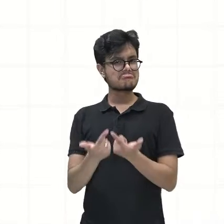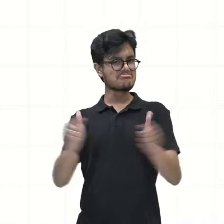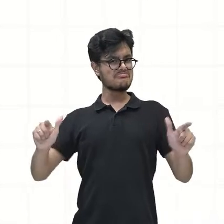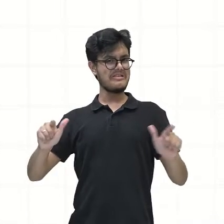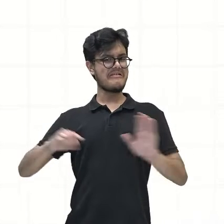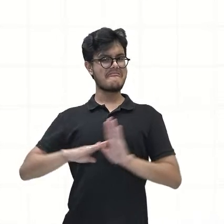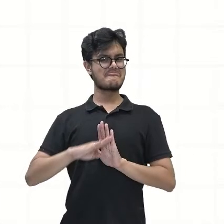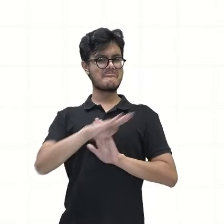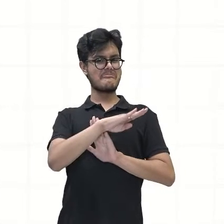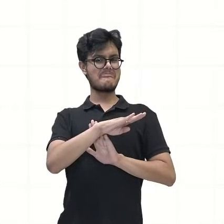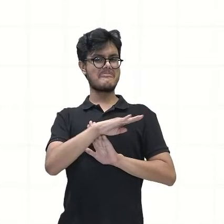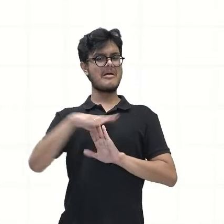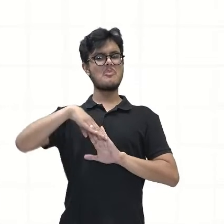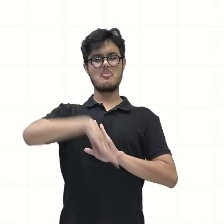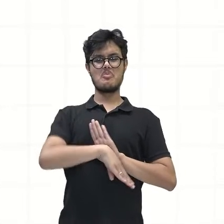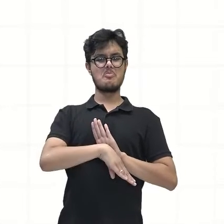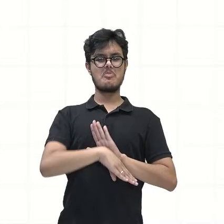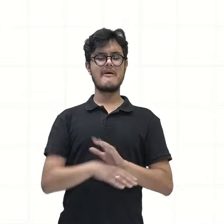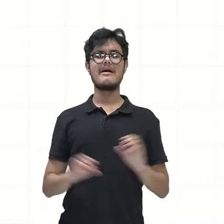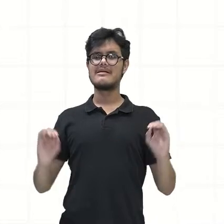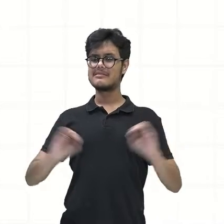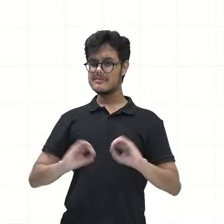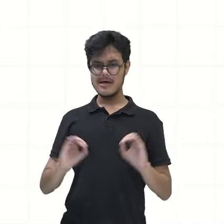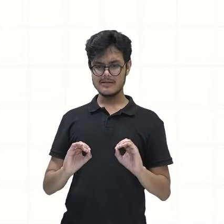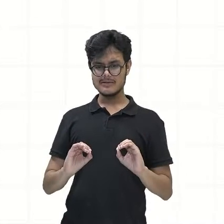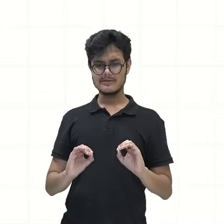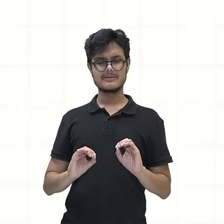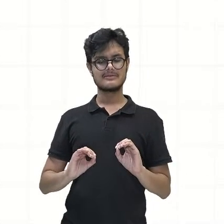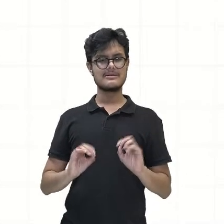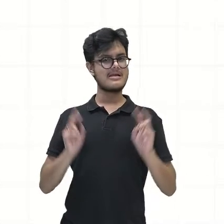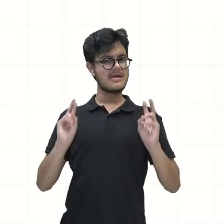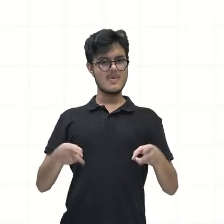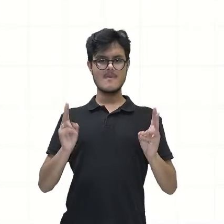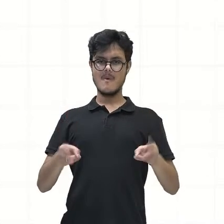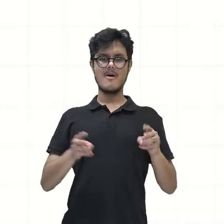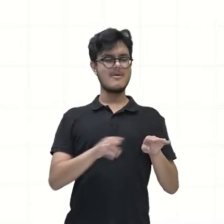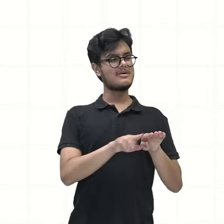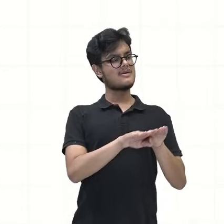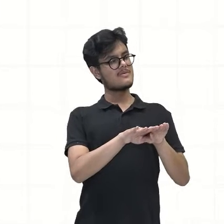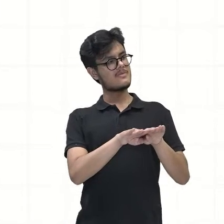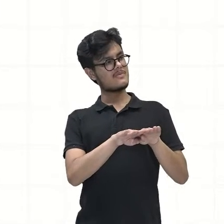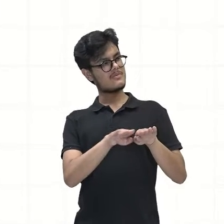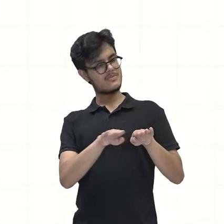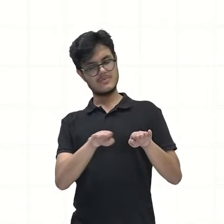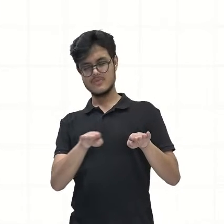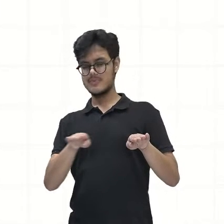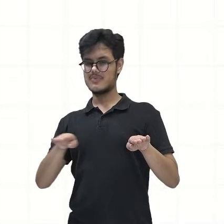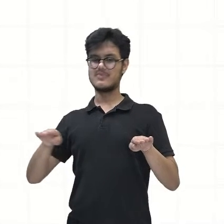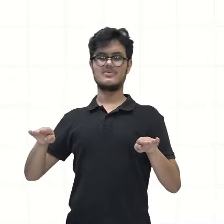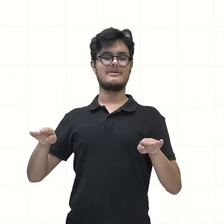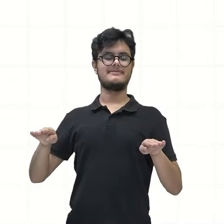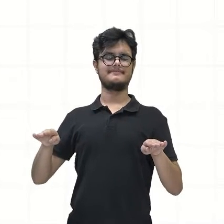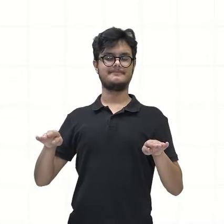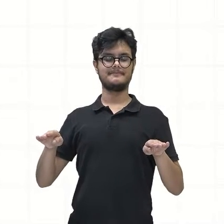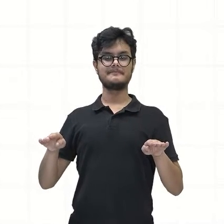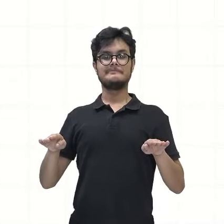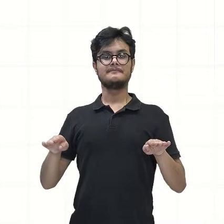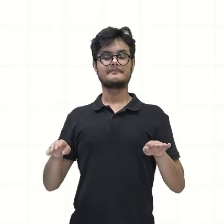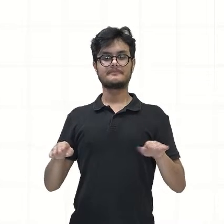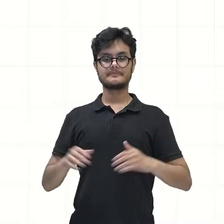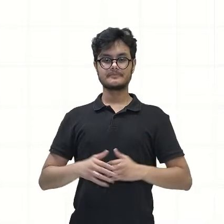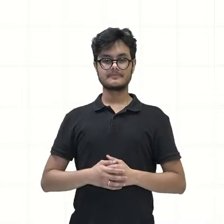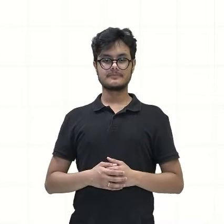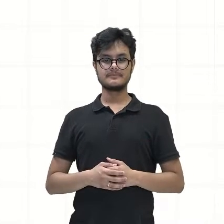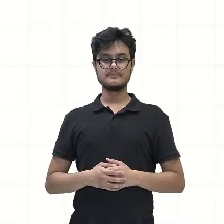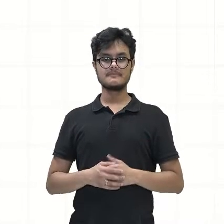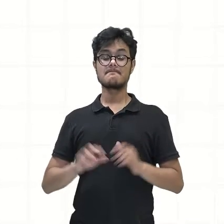tivesse sofrido aumento. A taxa de juros sempre tivesse aqui um pouco acima de 3%.